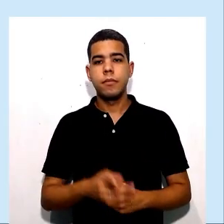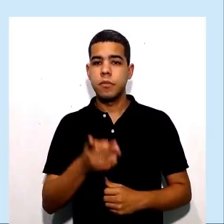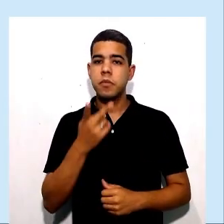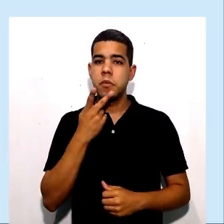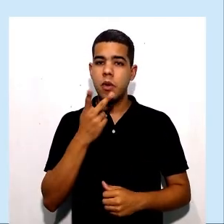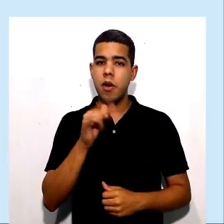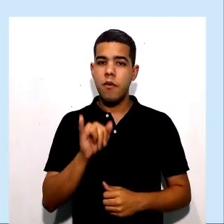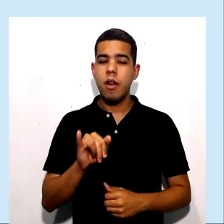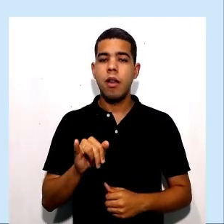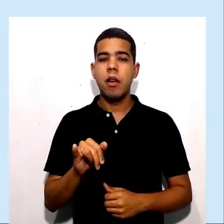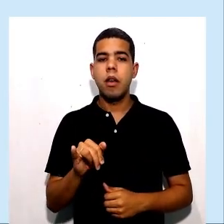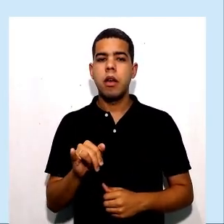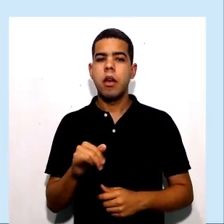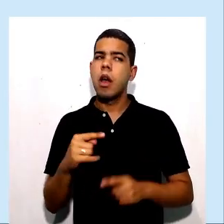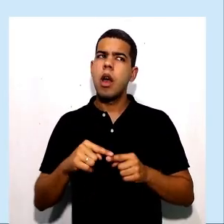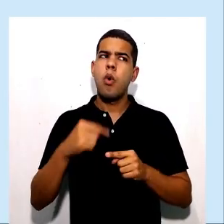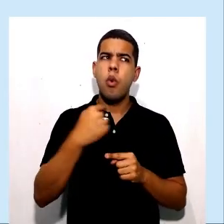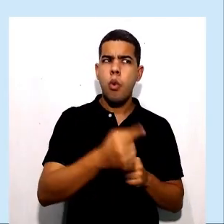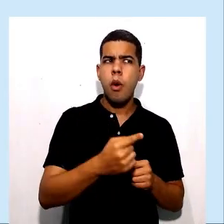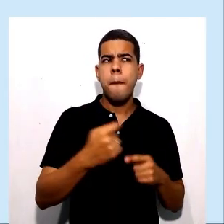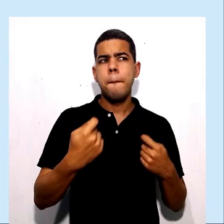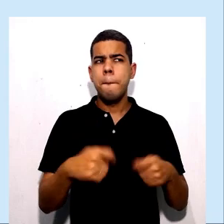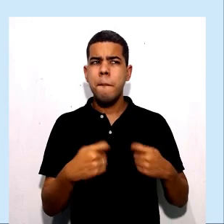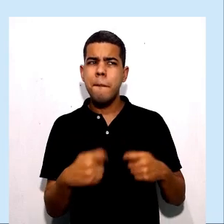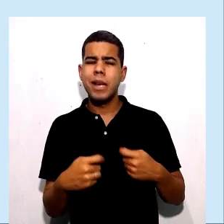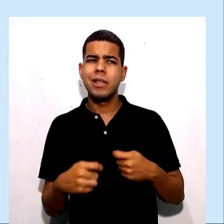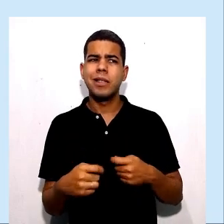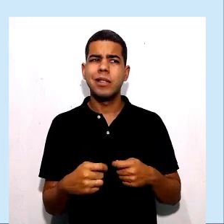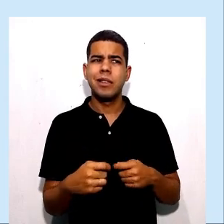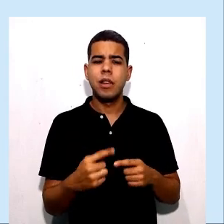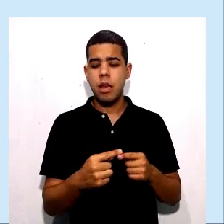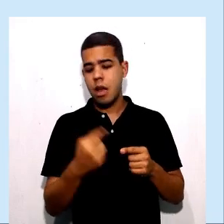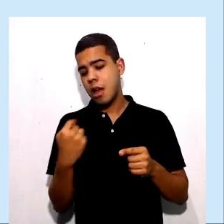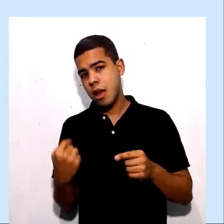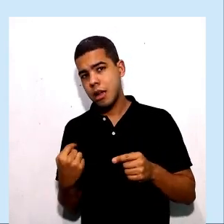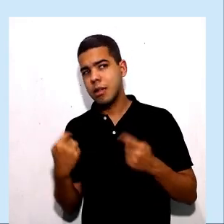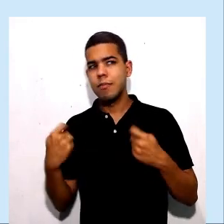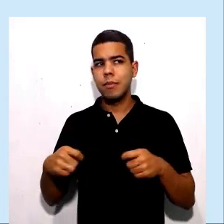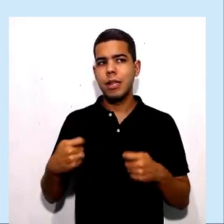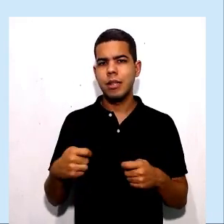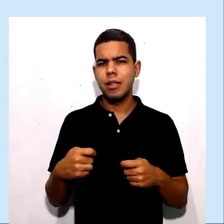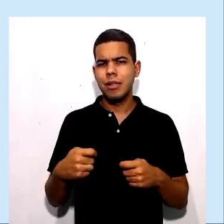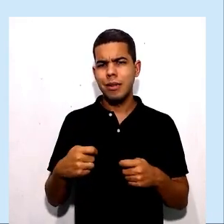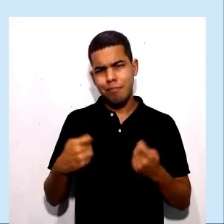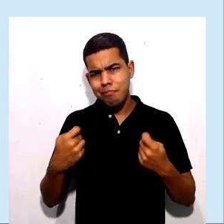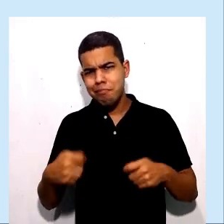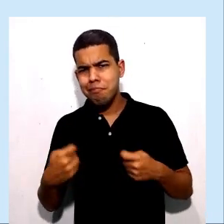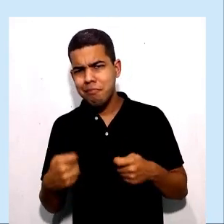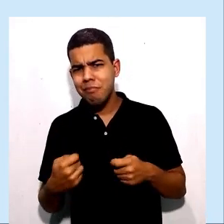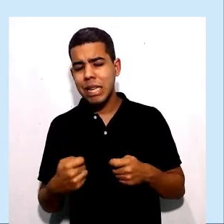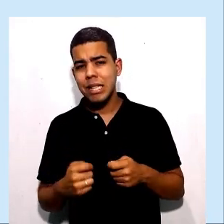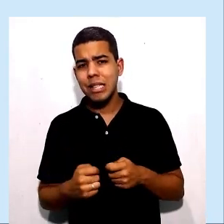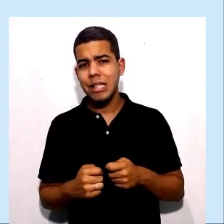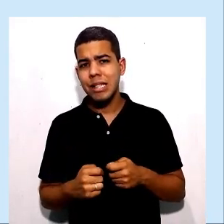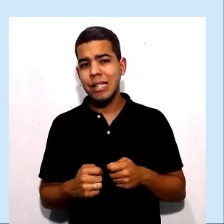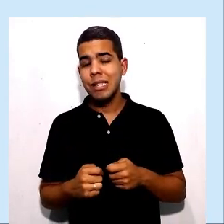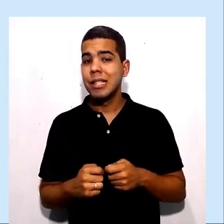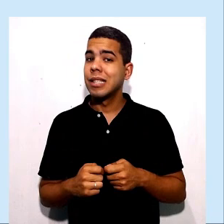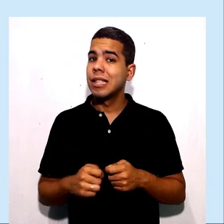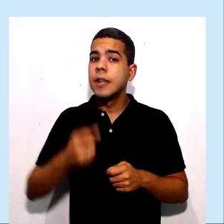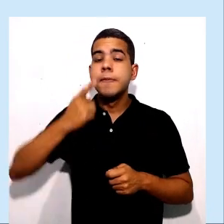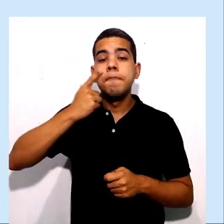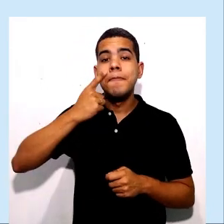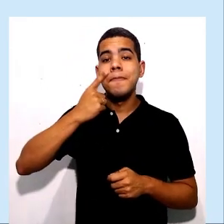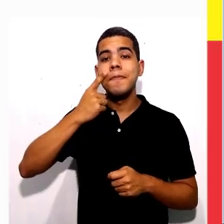Você vai dizer que, para determinar o próximo termo, a gente precisa saber do anterior. Mas será mesmo que precisa?